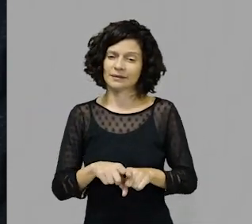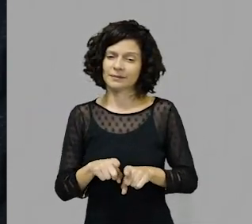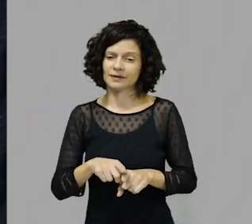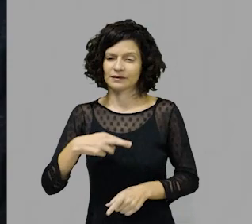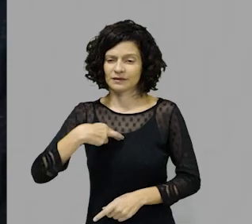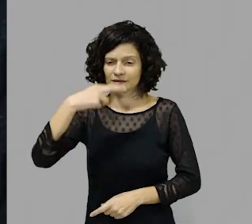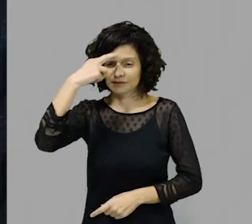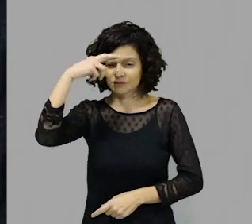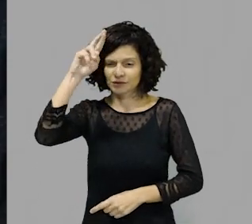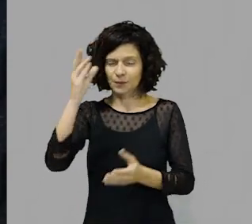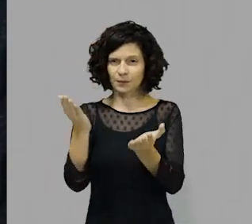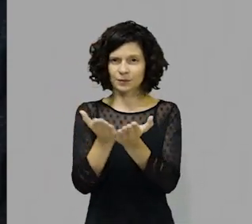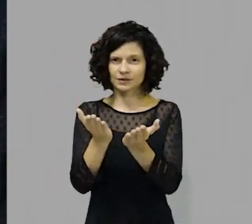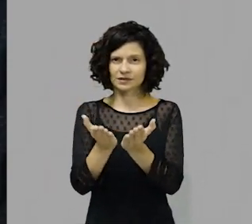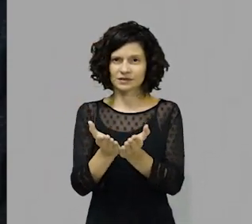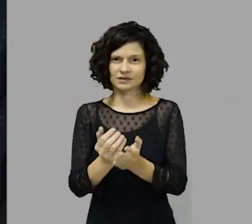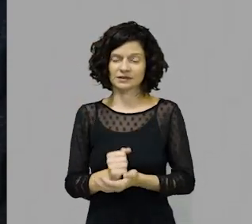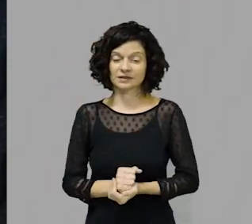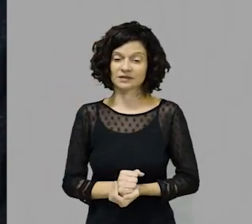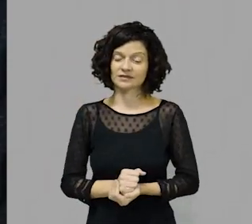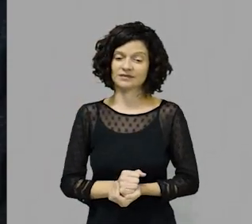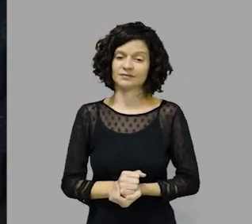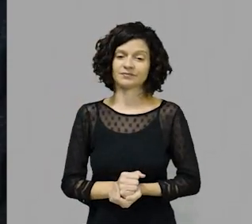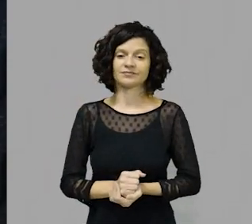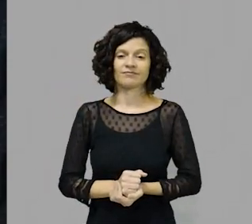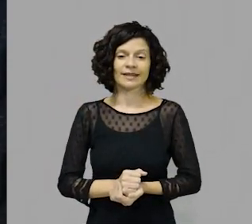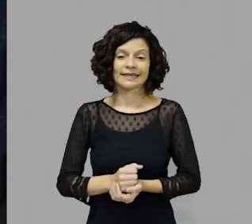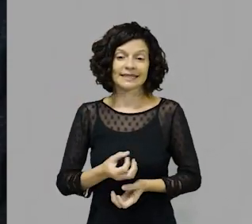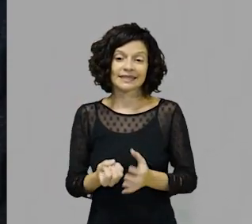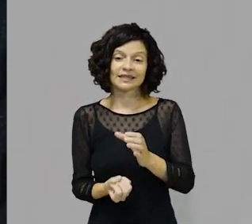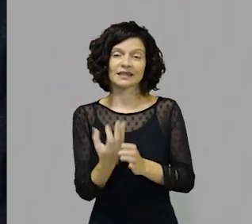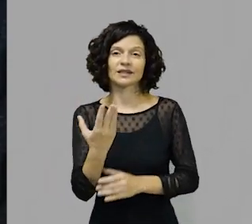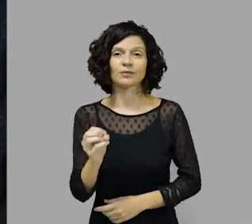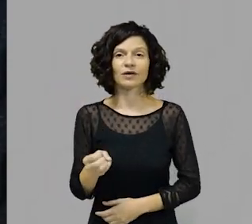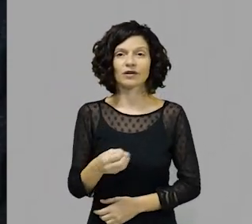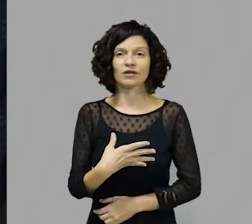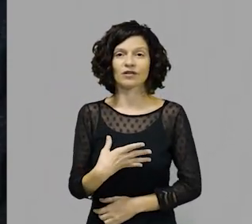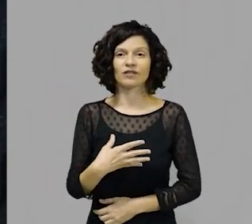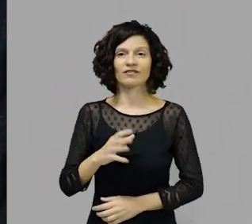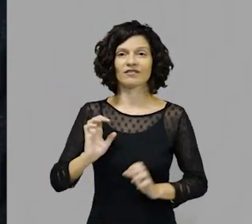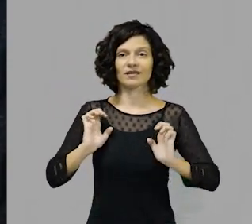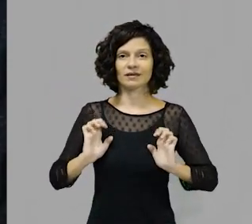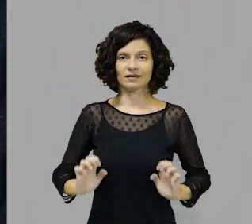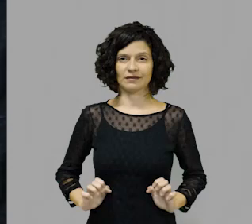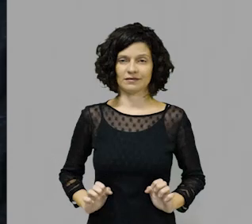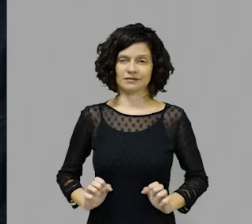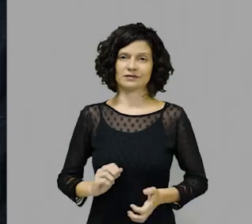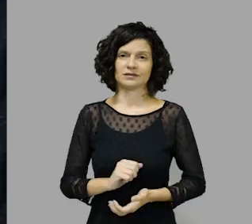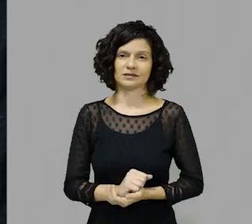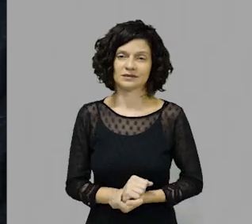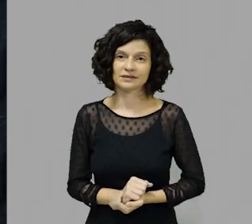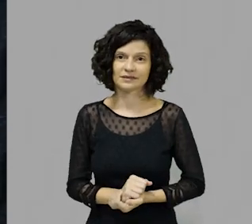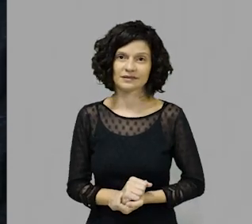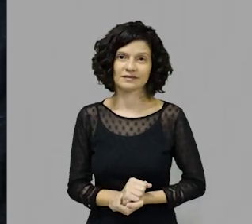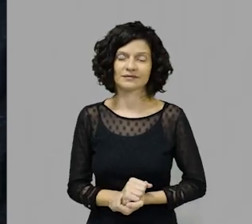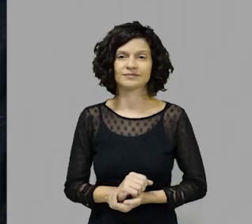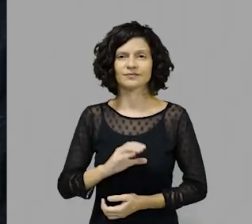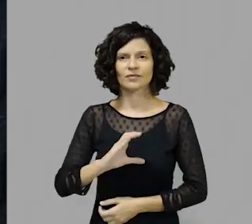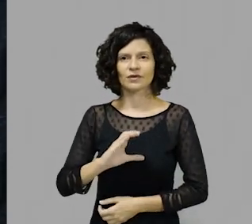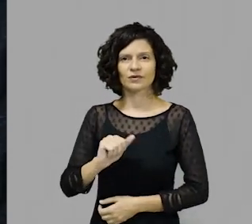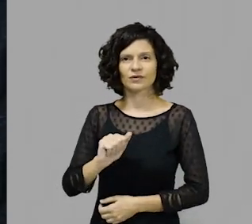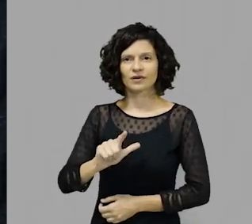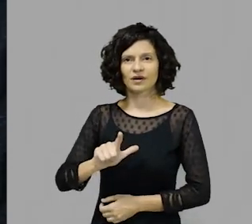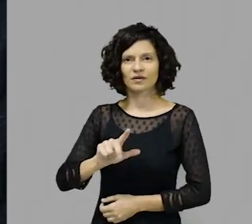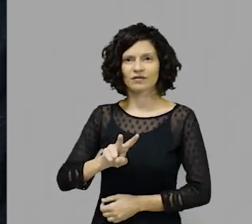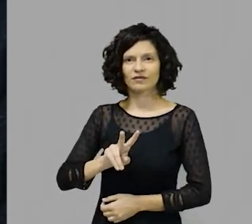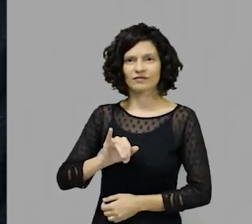nessa visão nova, né, nessa ética nova, a ética protestante, como diria Max Weber, principalmente o calvinismo, é muito responsável por